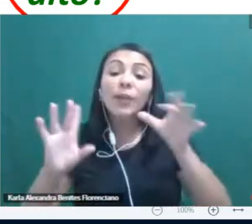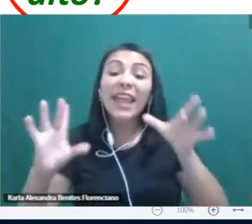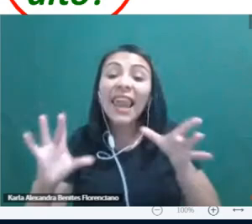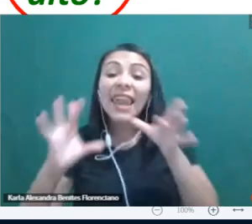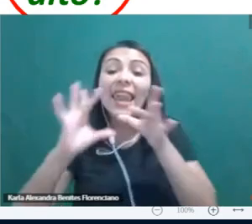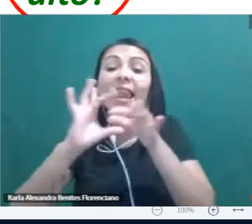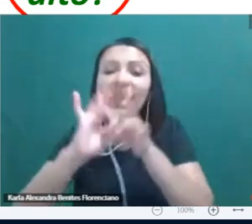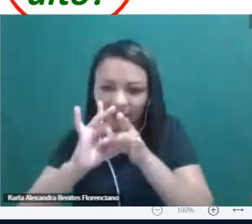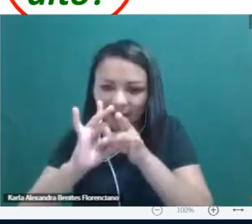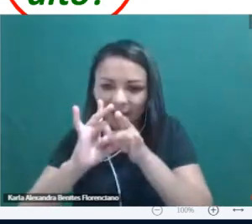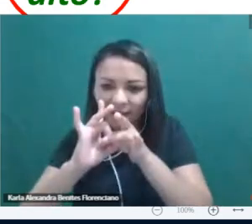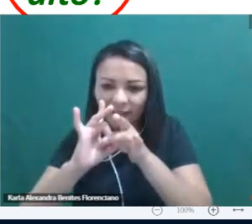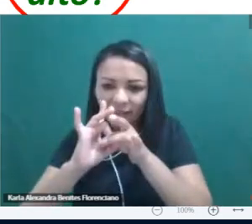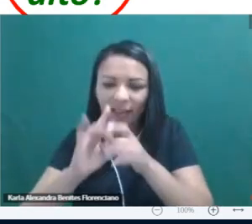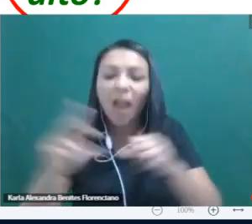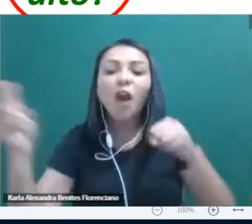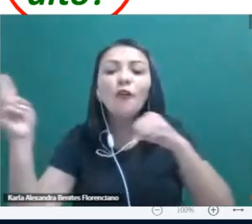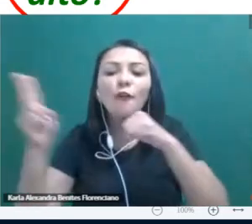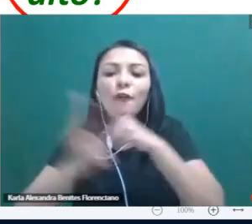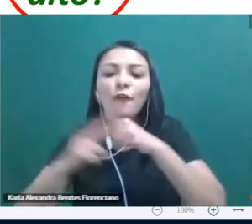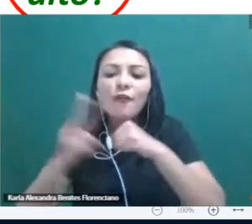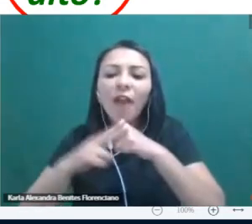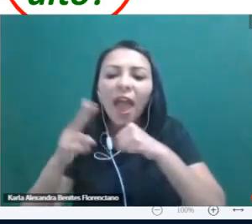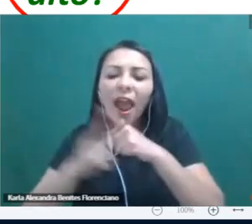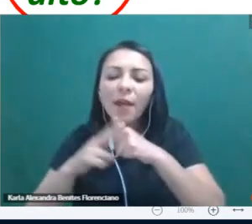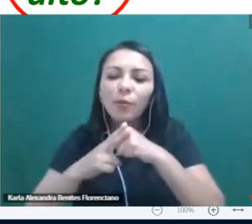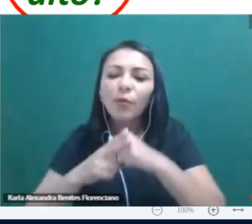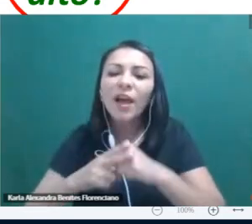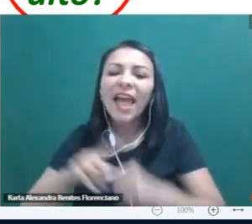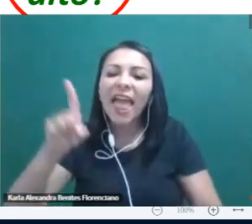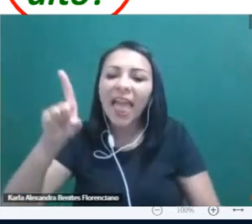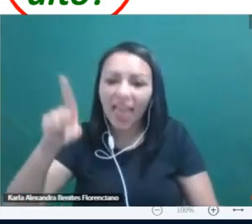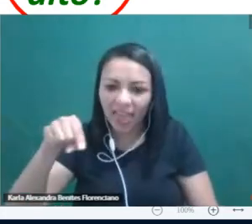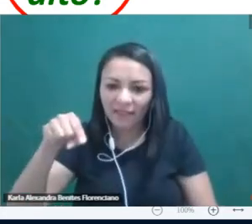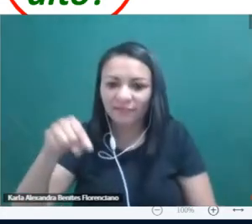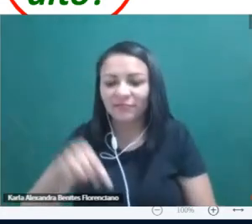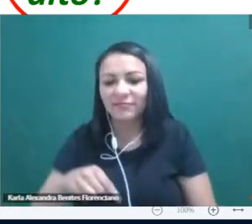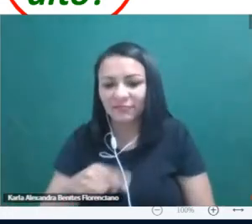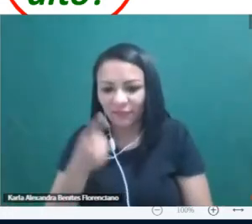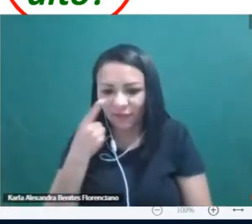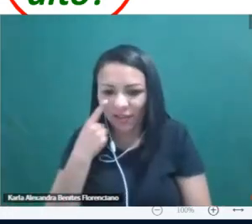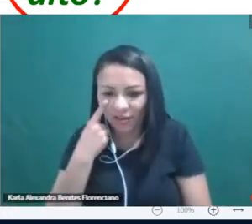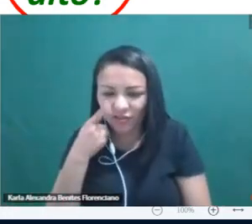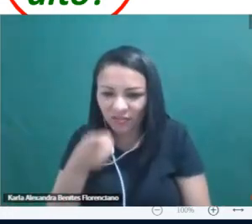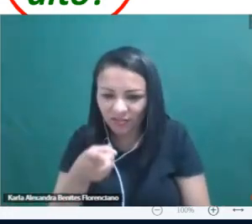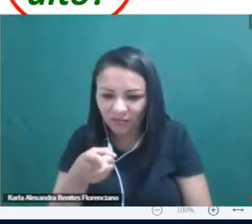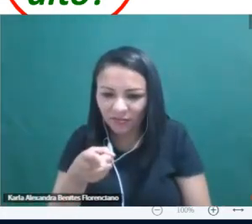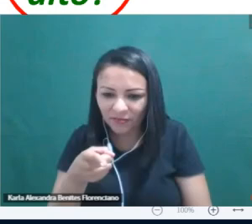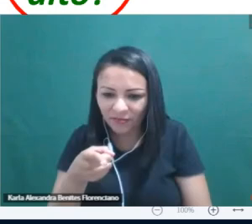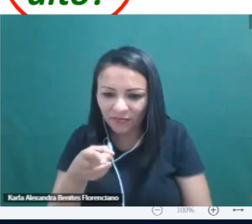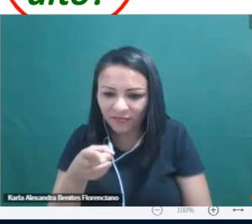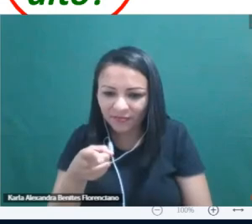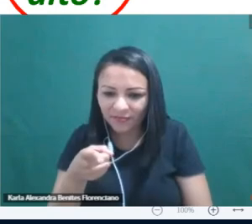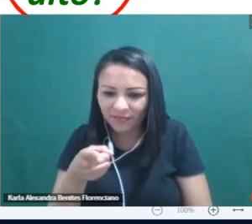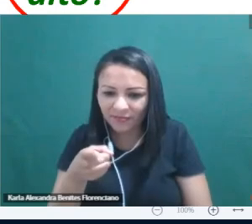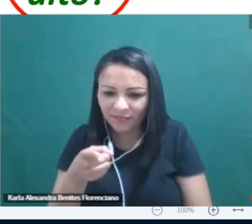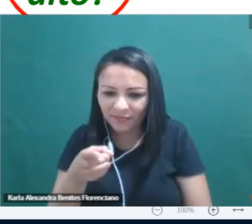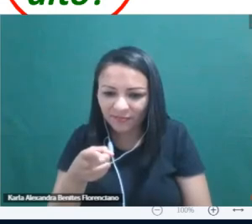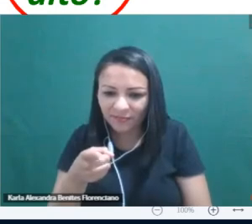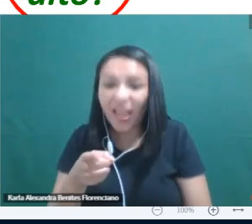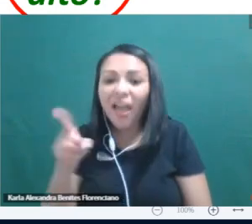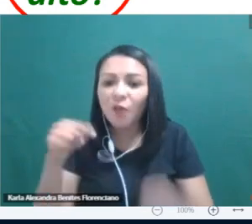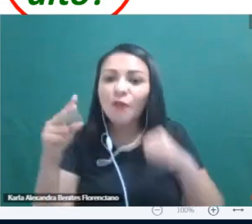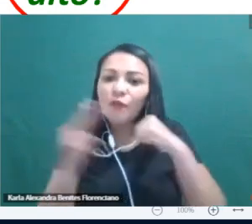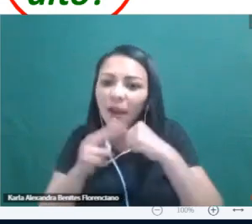Tá? O verbo aqui está conjugado, flexionado. É.